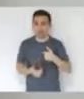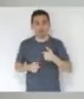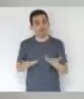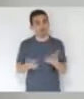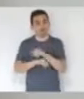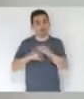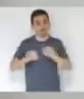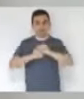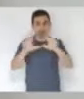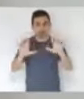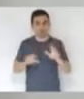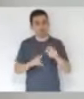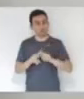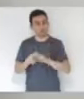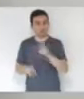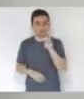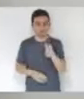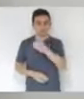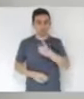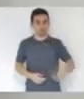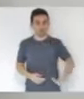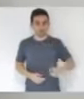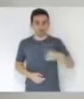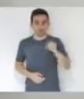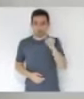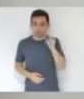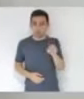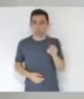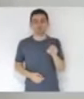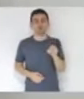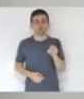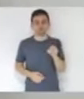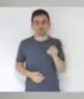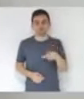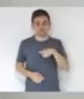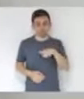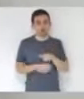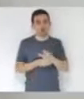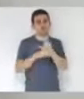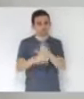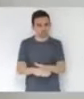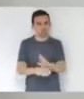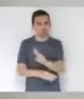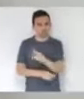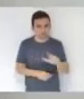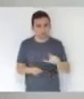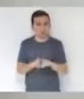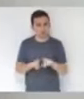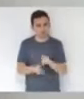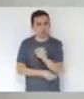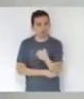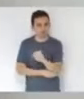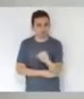governo, alguns atos do governador foram justamente para beneficiar Blumenau e o Vale do